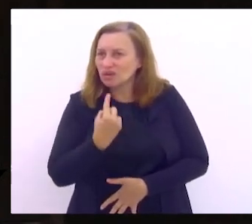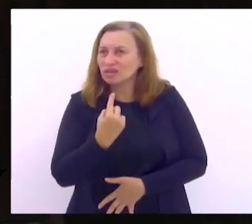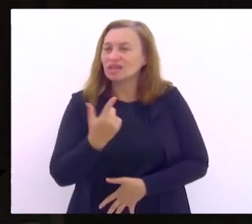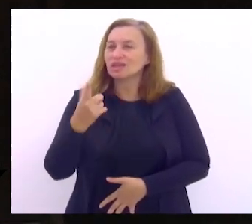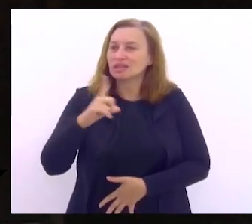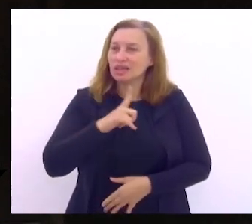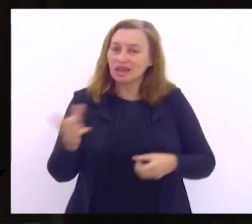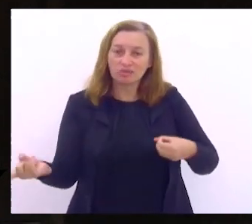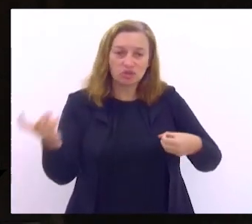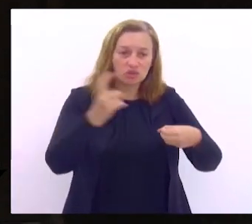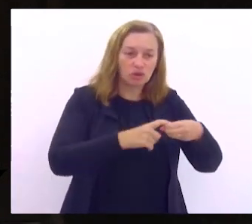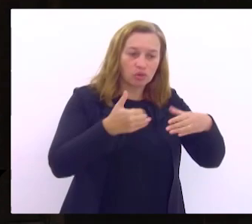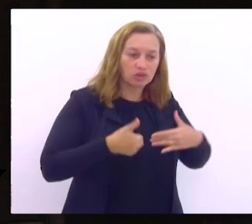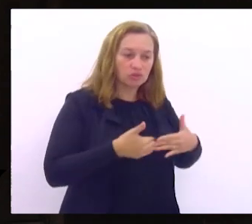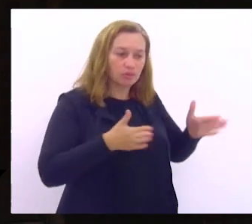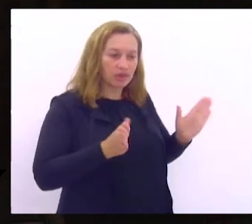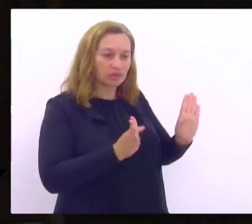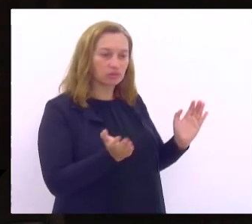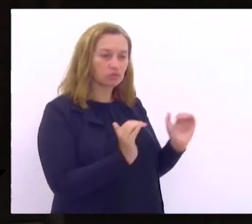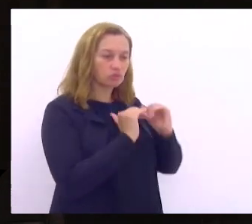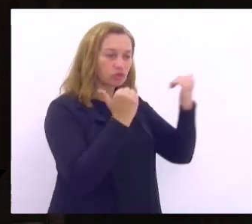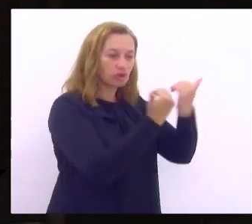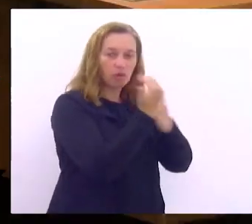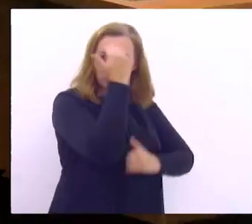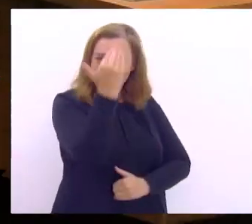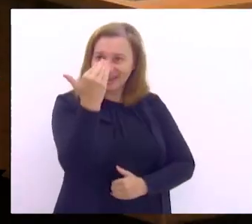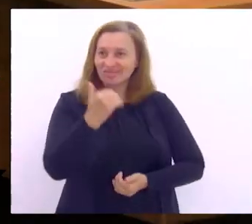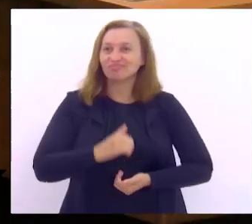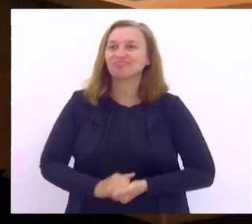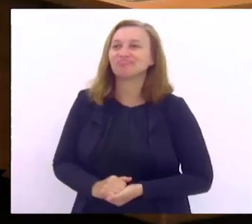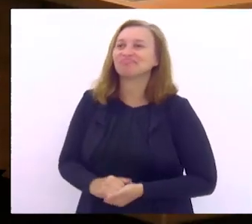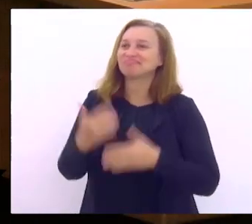nosso Célio de Barros de volta. Muito obrigado.